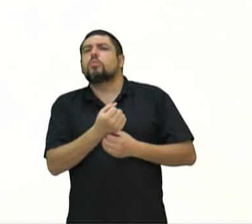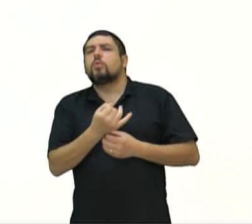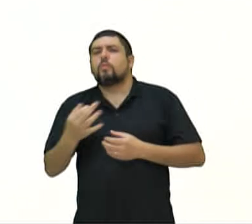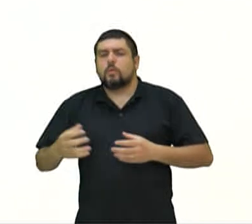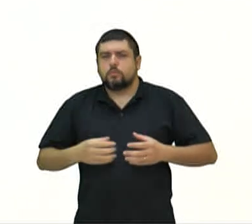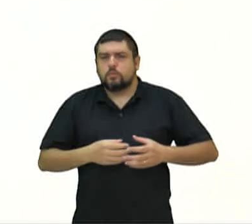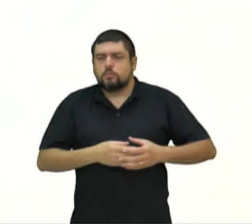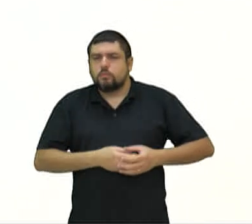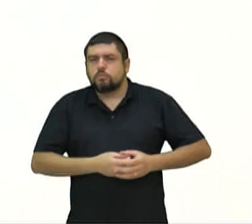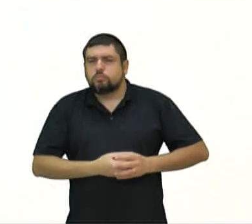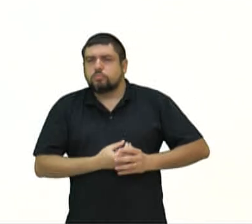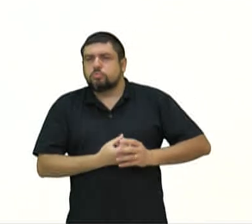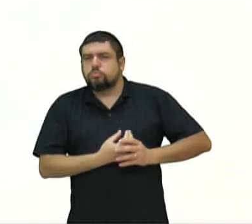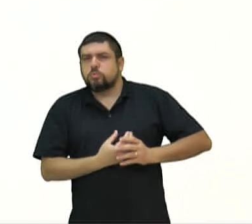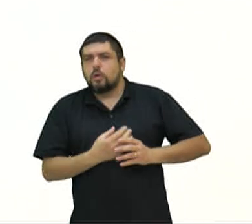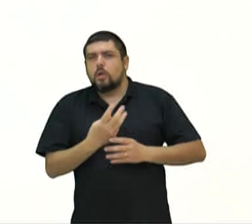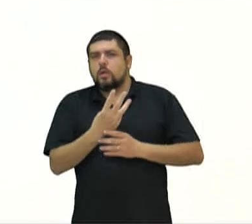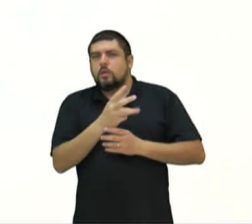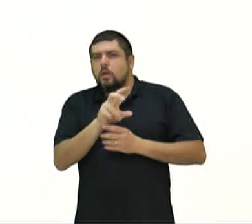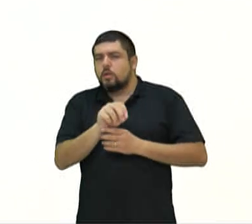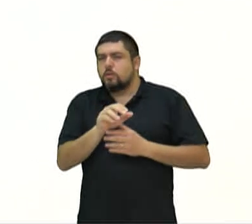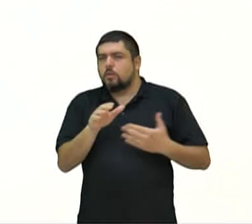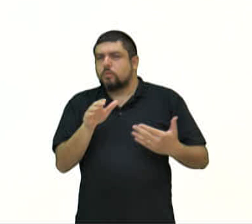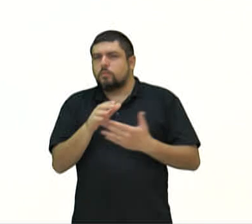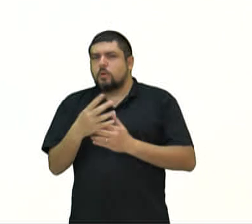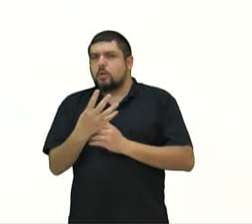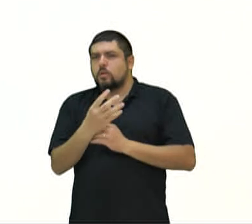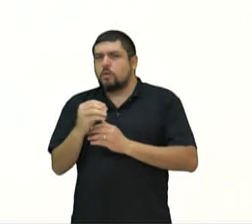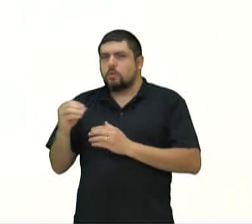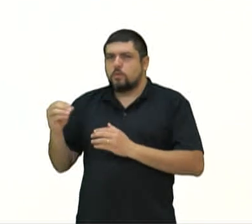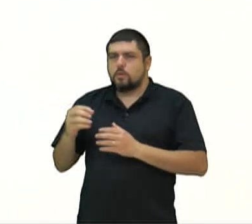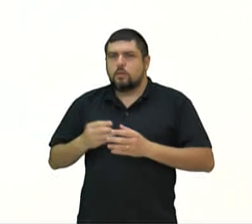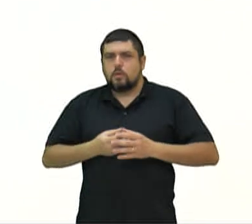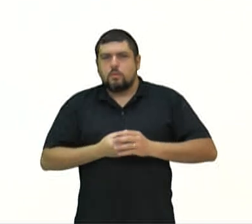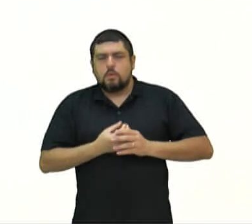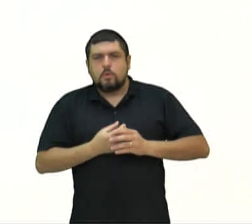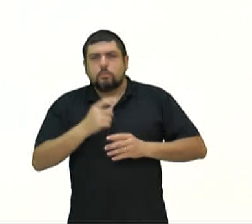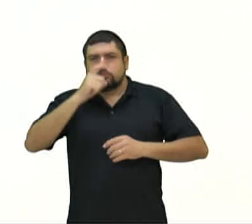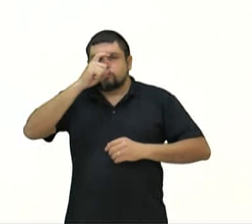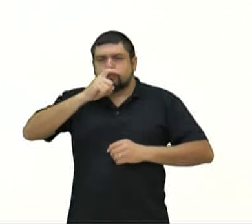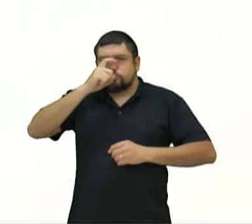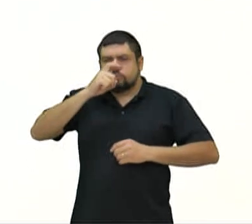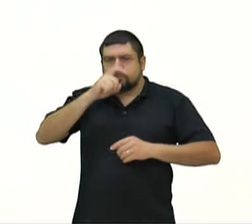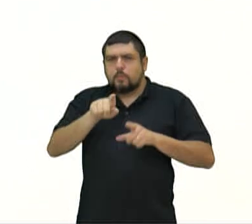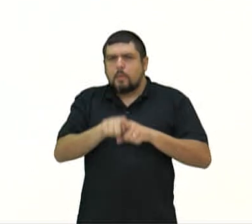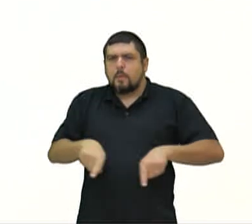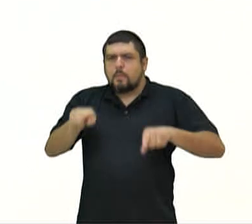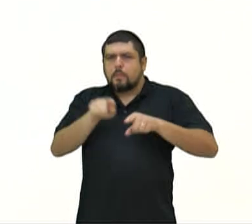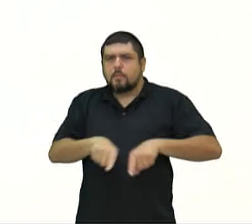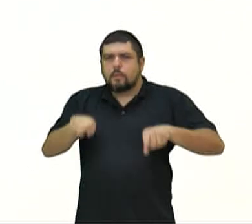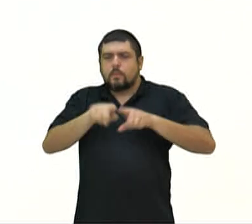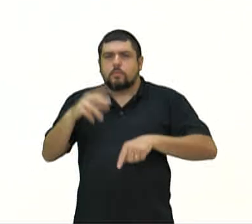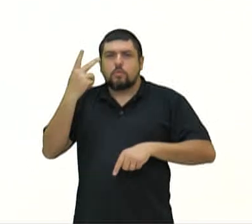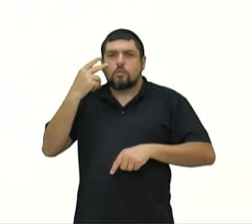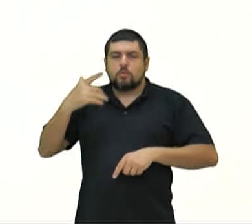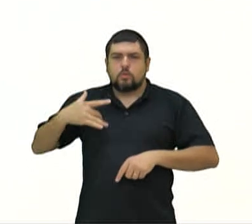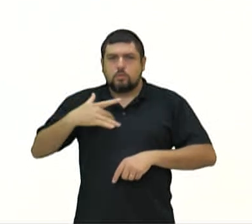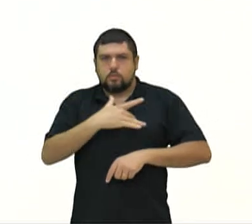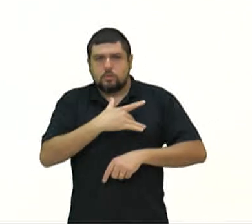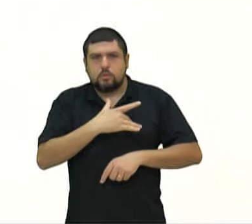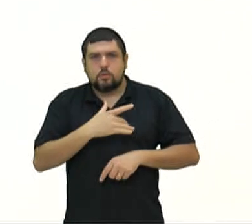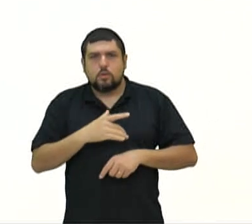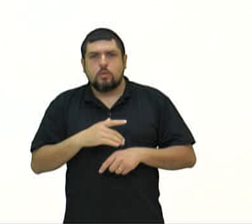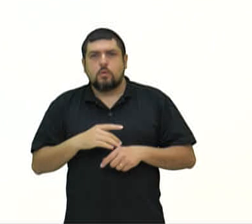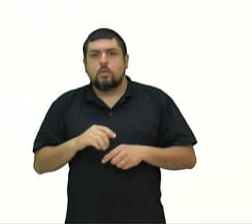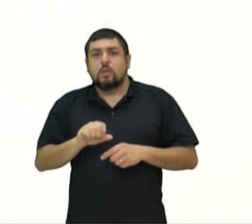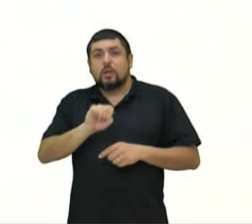a 400 ovócitos e, portanto, cerca de 350 a 400 menstruações em condições normais de saúde, ela vai ter,